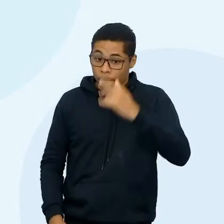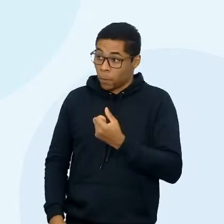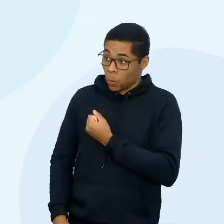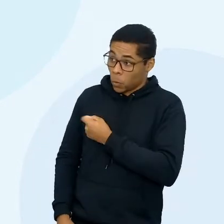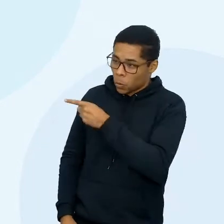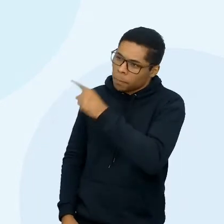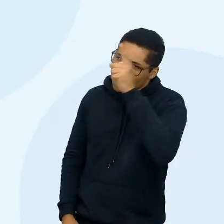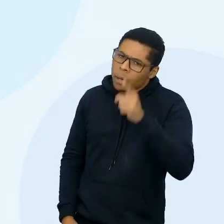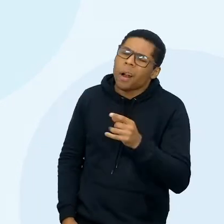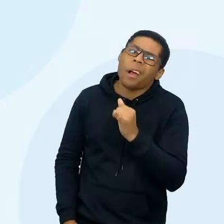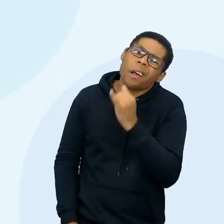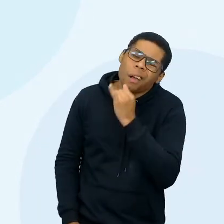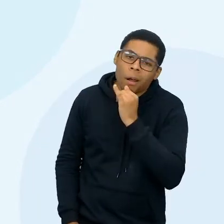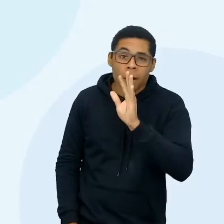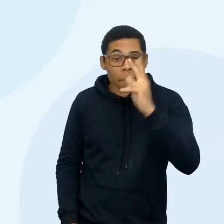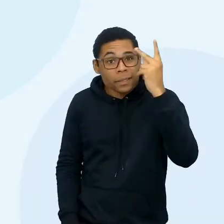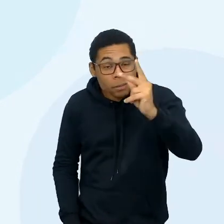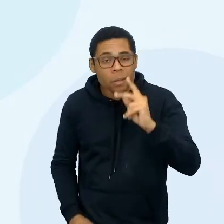numa escala de